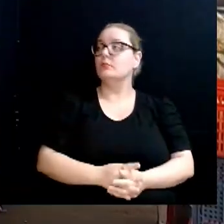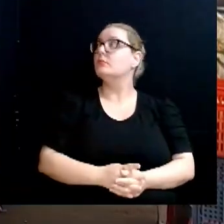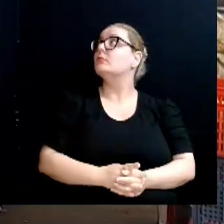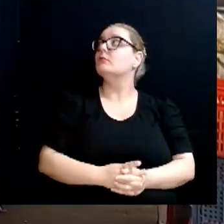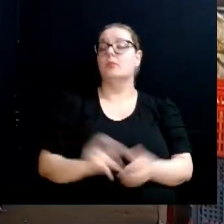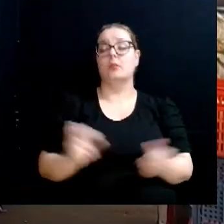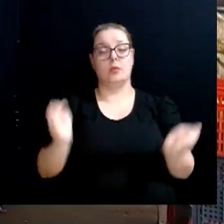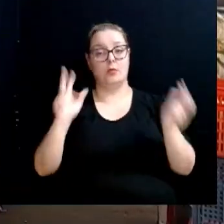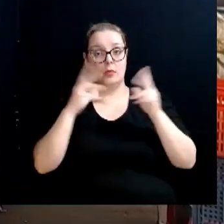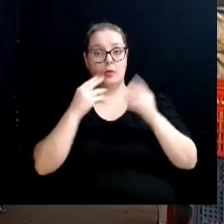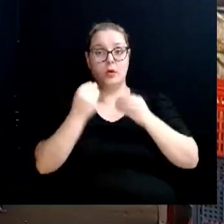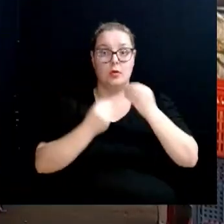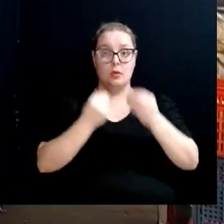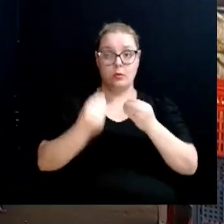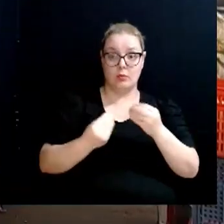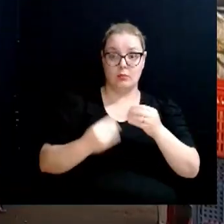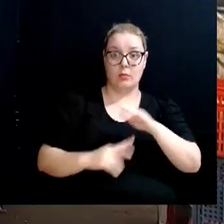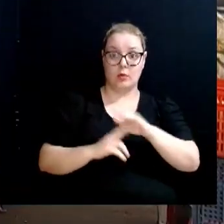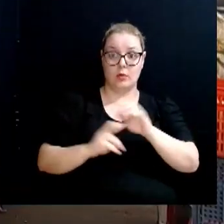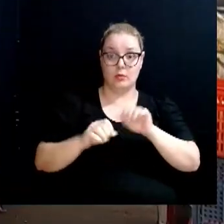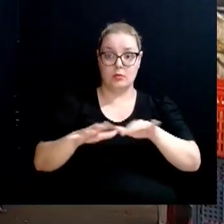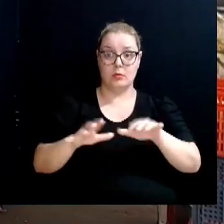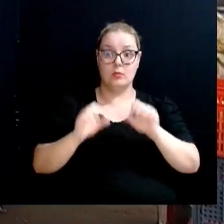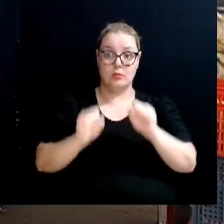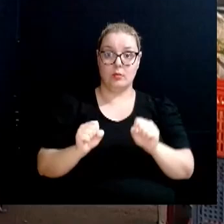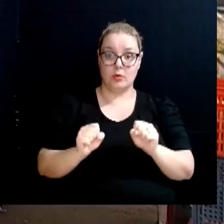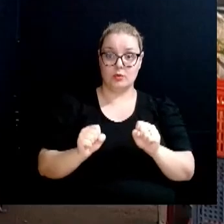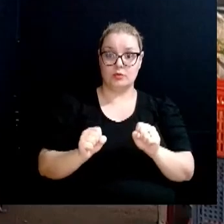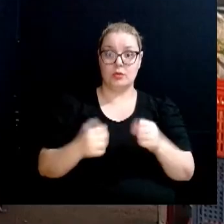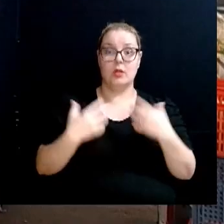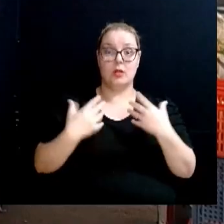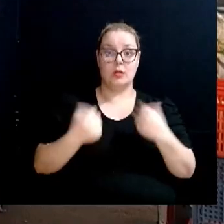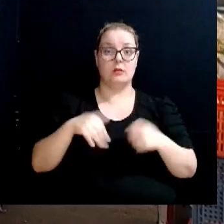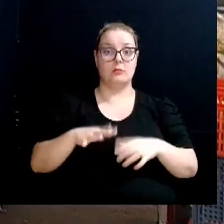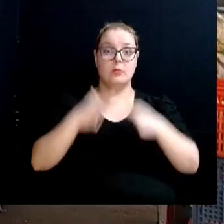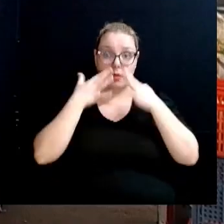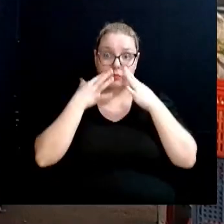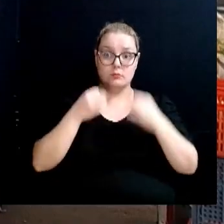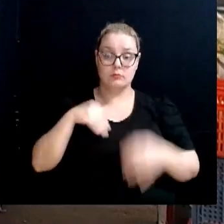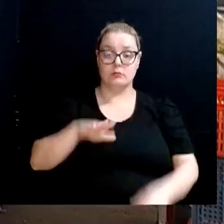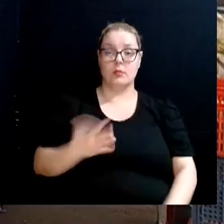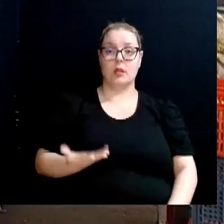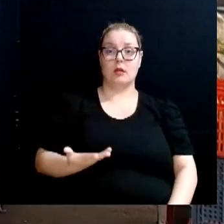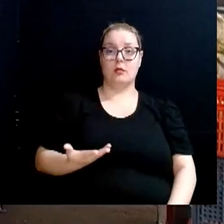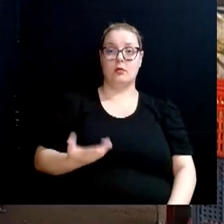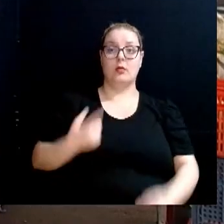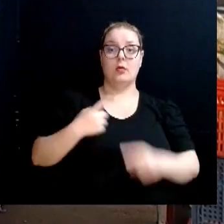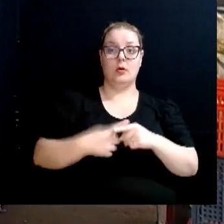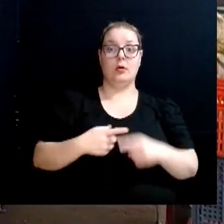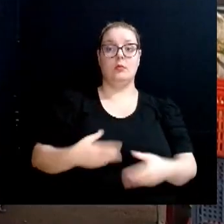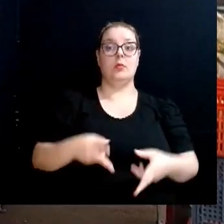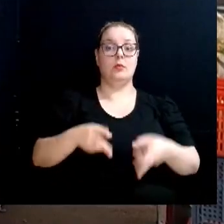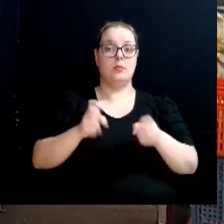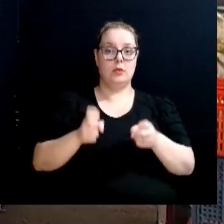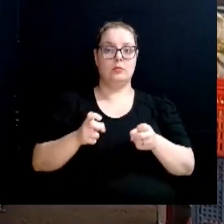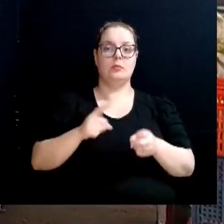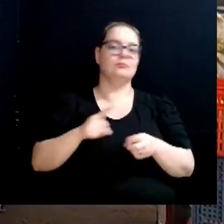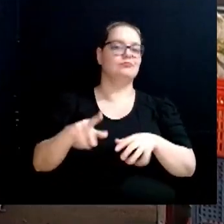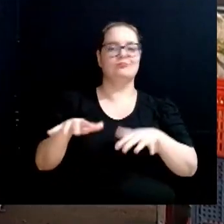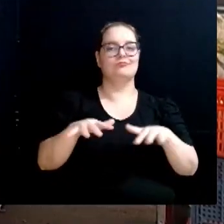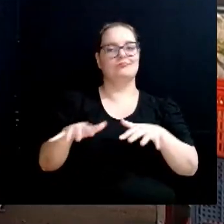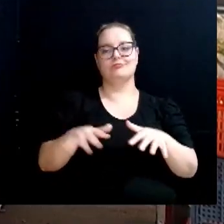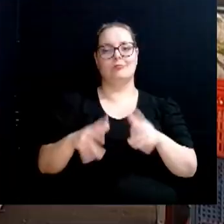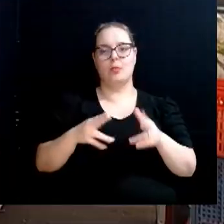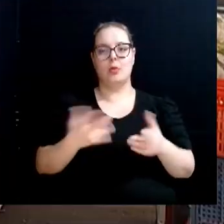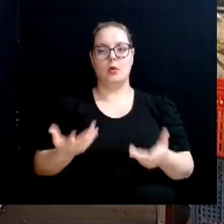as feiras realmente poderiam receber mais atenção mesmo, porque a gente percebe como não é tão movimentado quanto a gente talvez